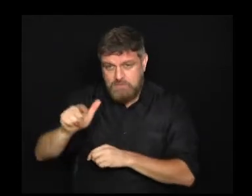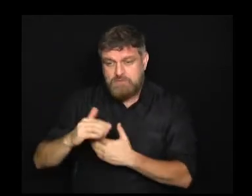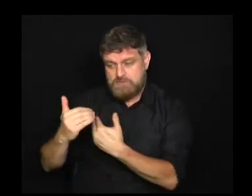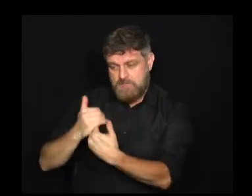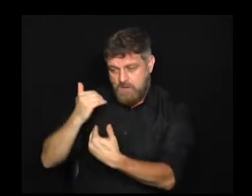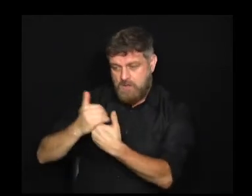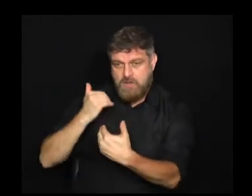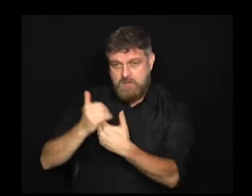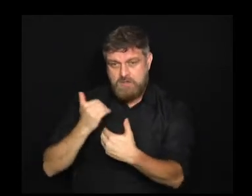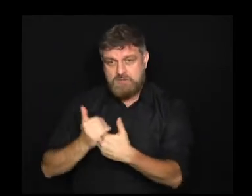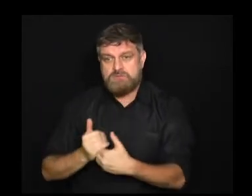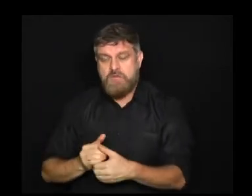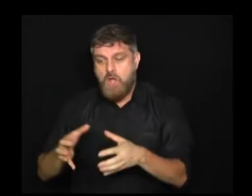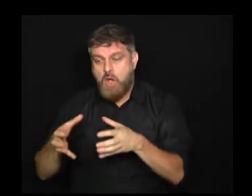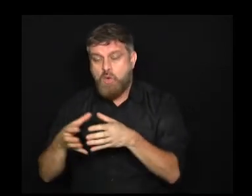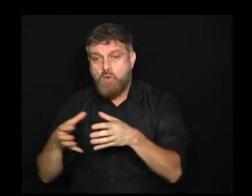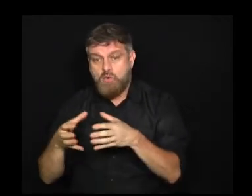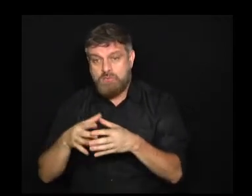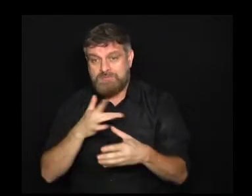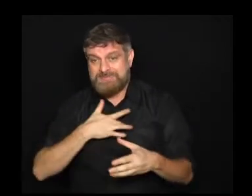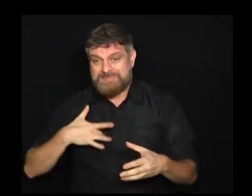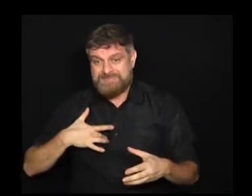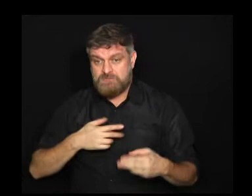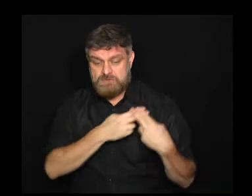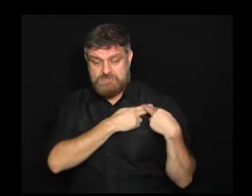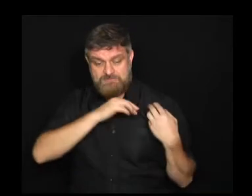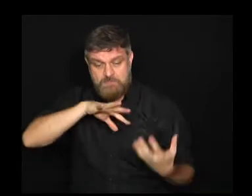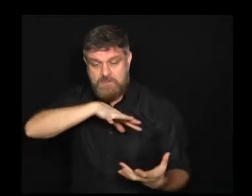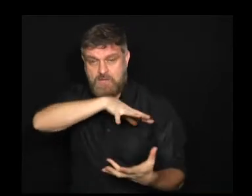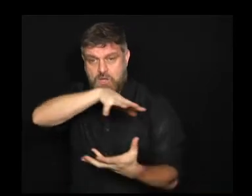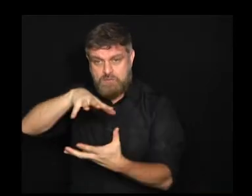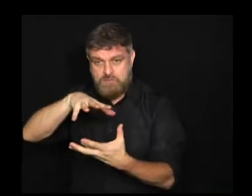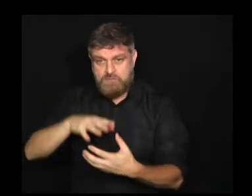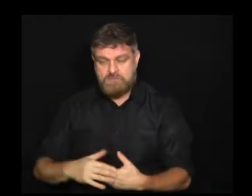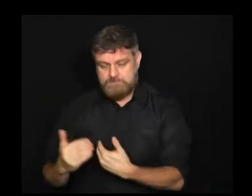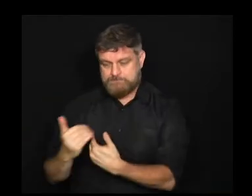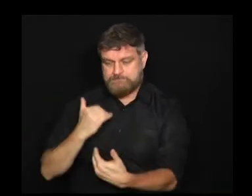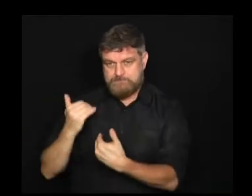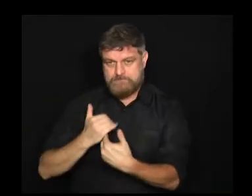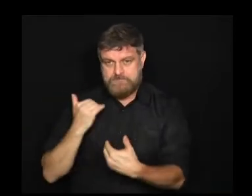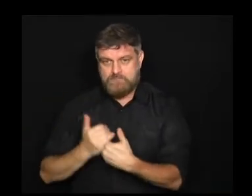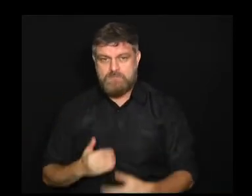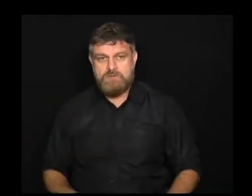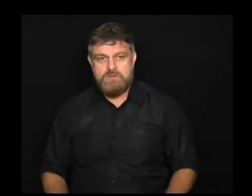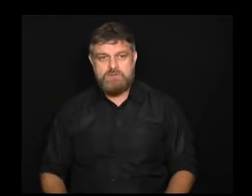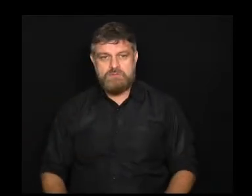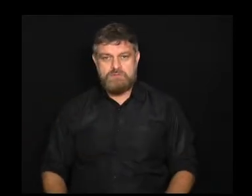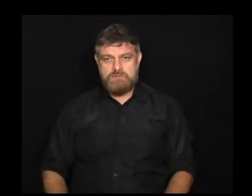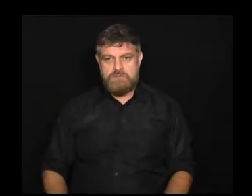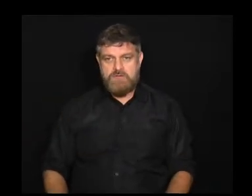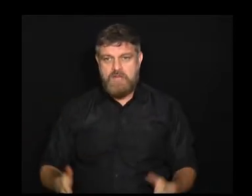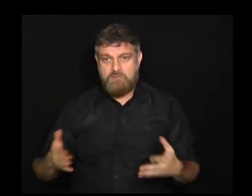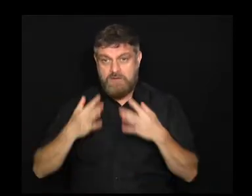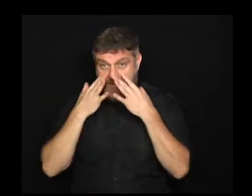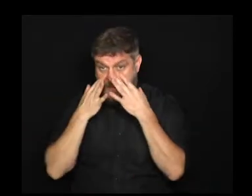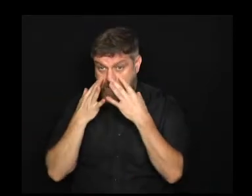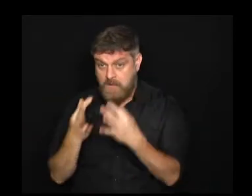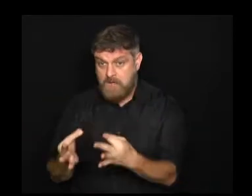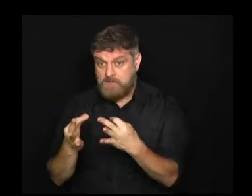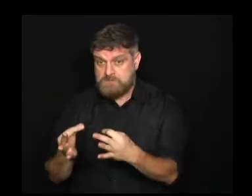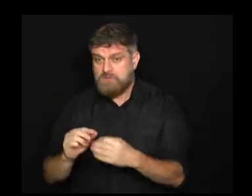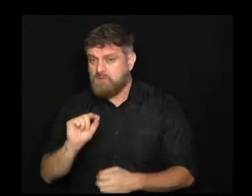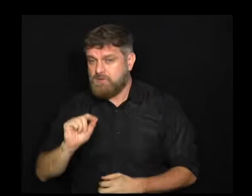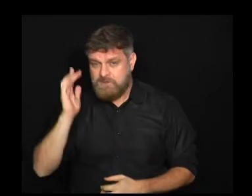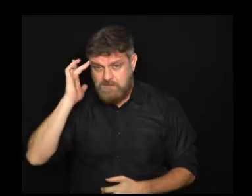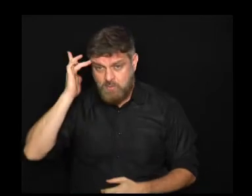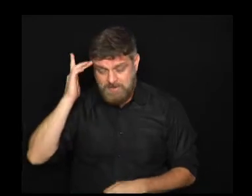pela Organização Mundial de Saúde. Agora, um pouco sobre a situação global, eu vou chamar a atenção para o que eu acho que